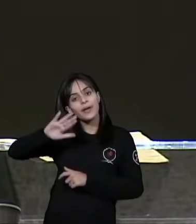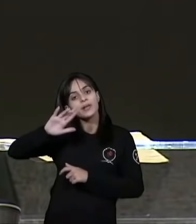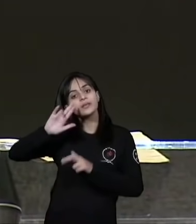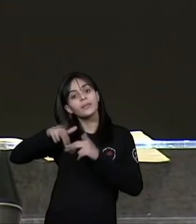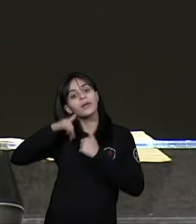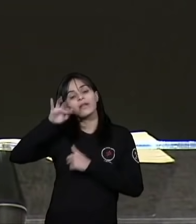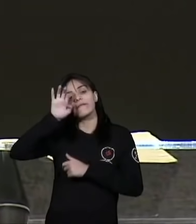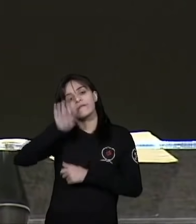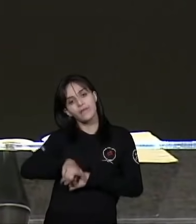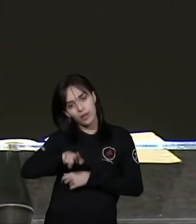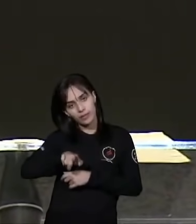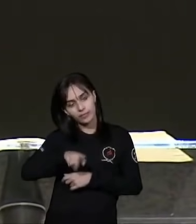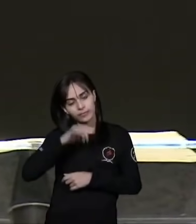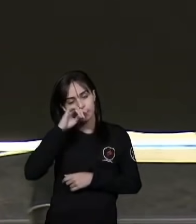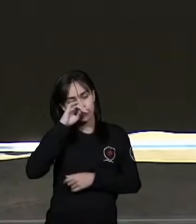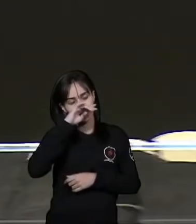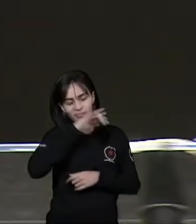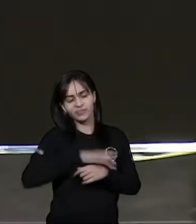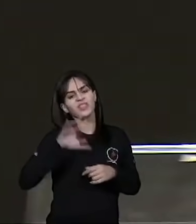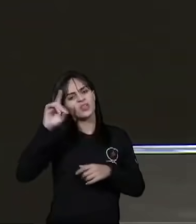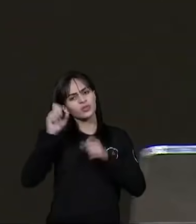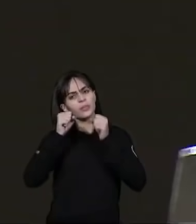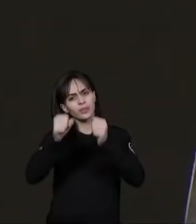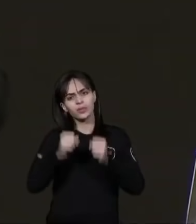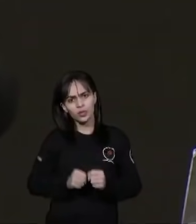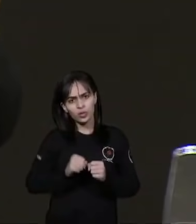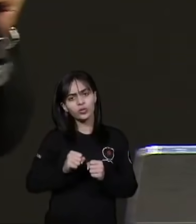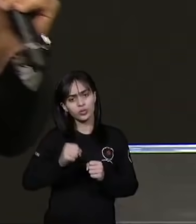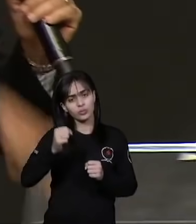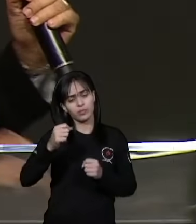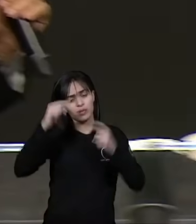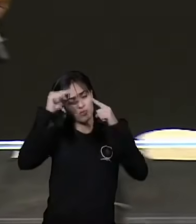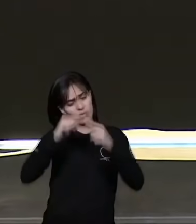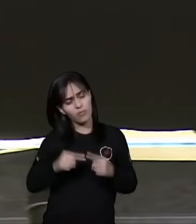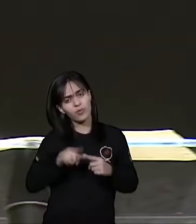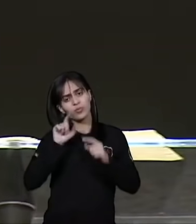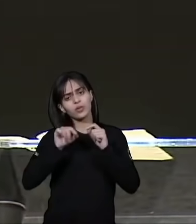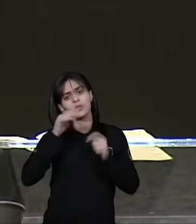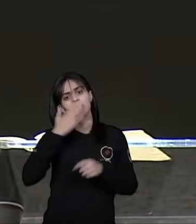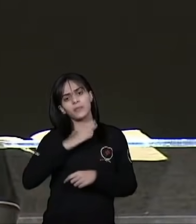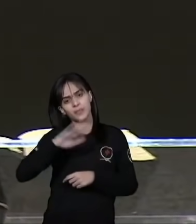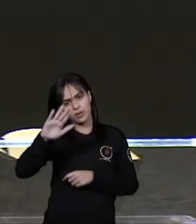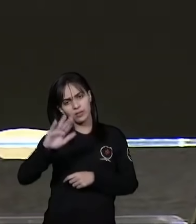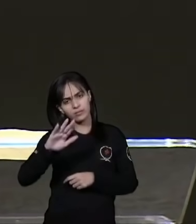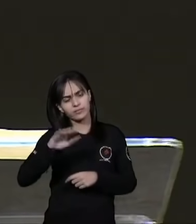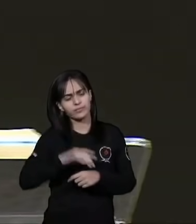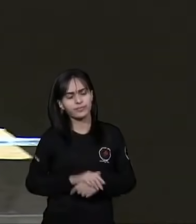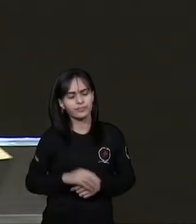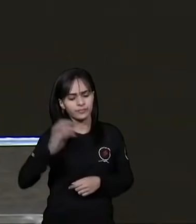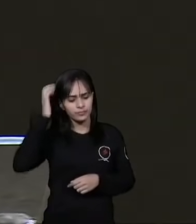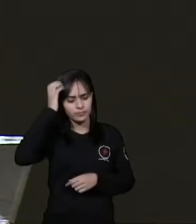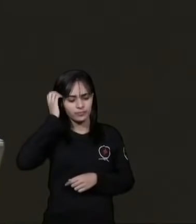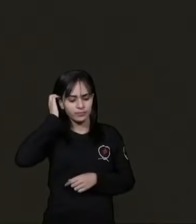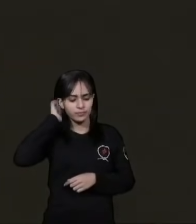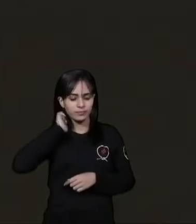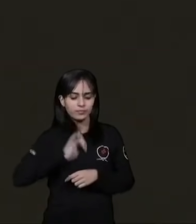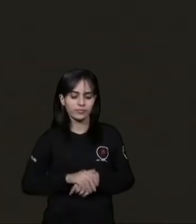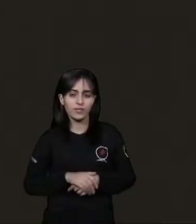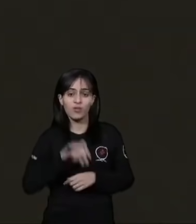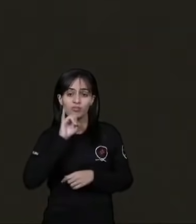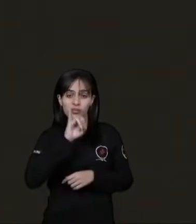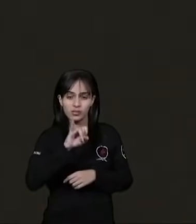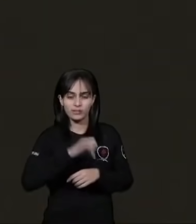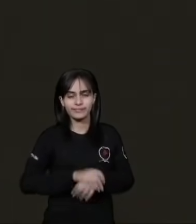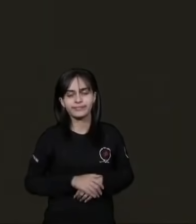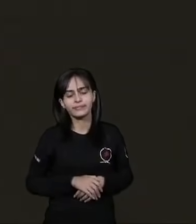para cumprir o que ele tem te prometido você tem que crer que você tem direita atravessa as de Deus essa é a primeira condição